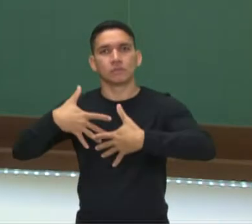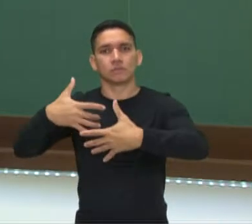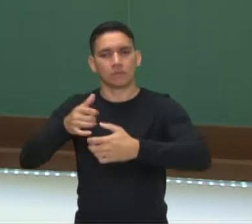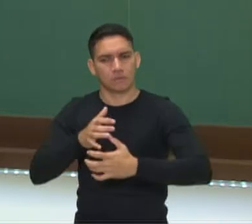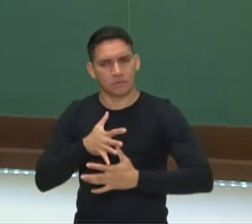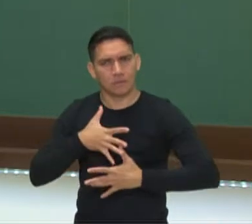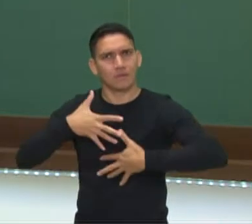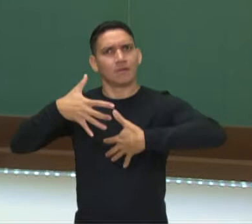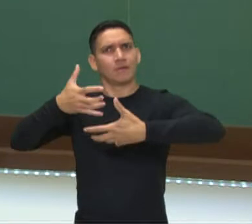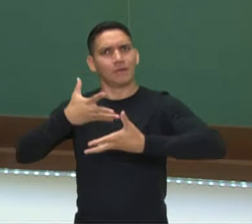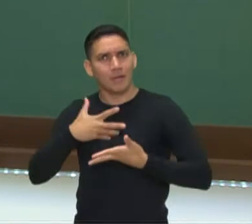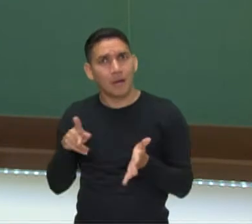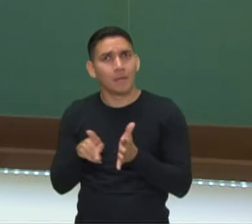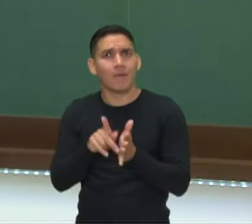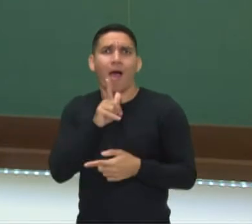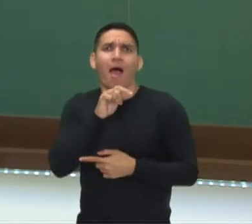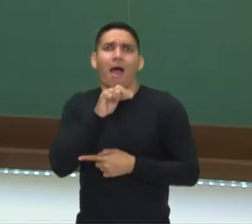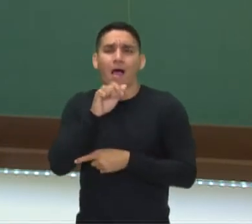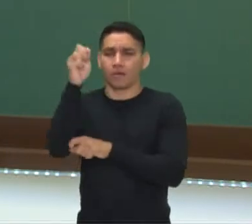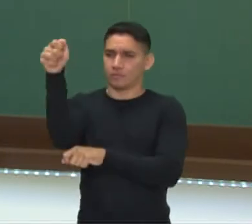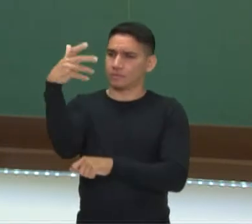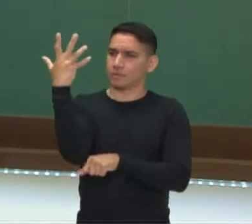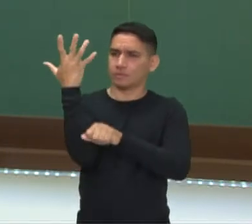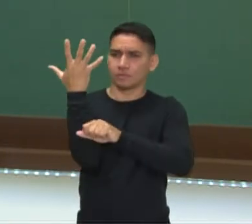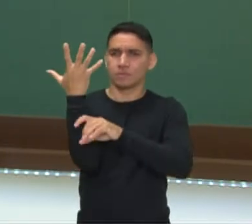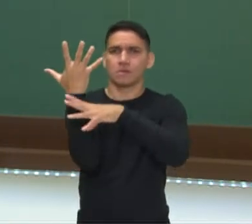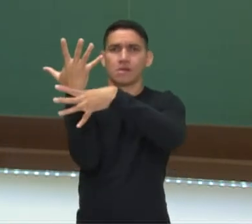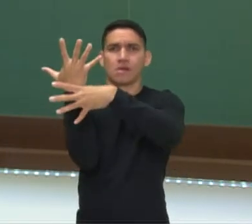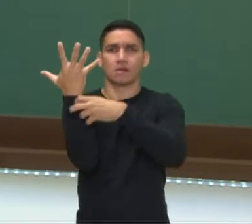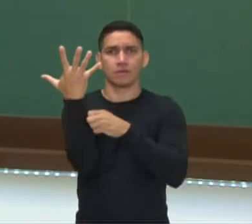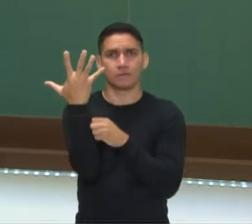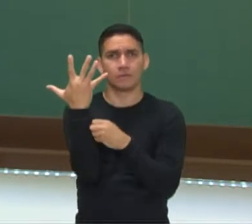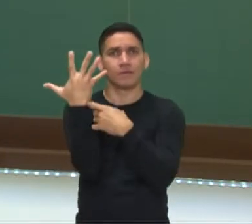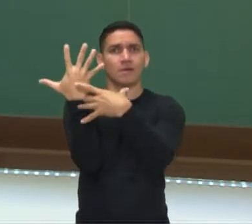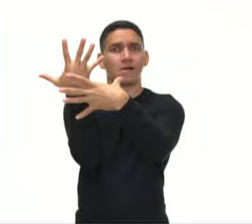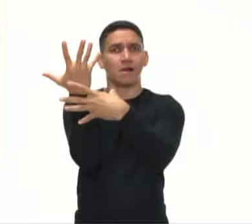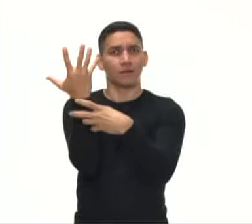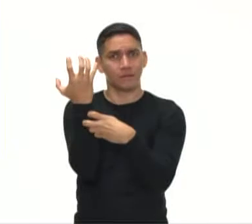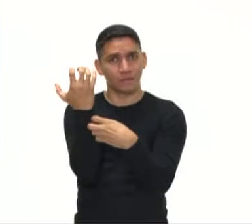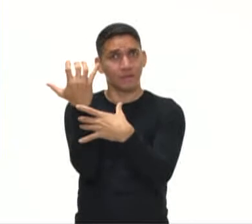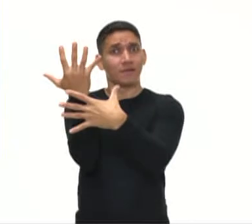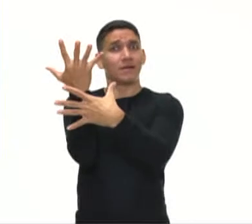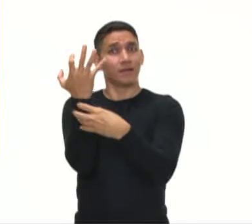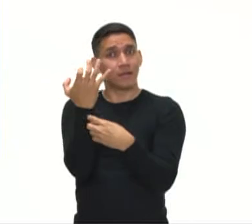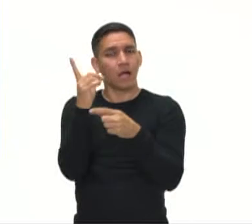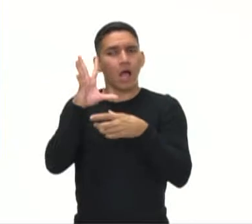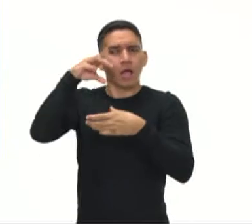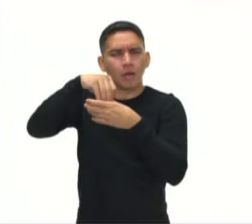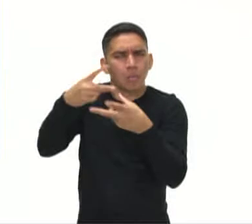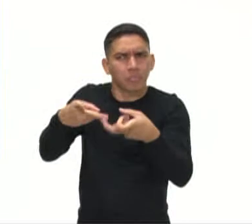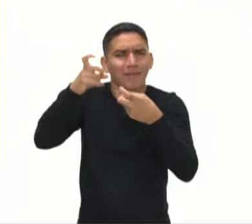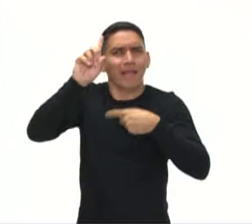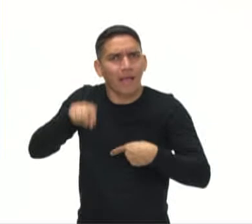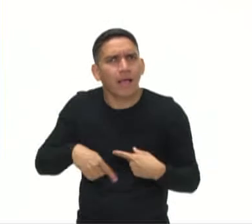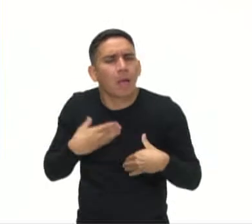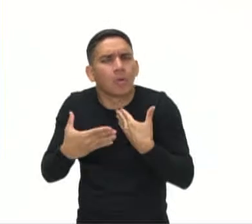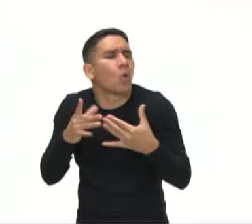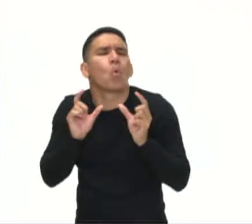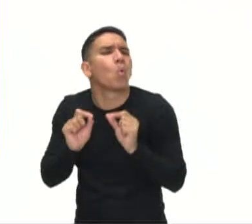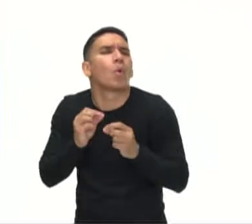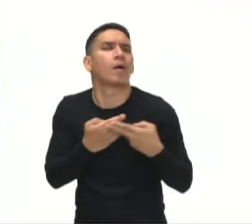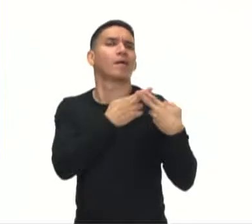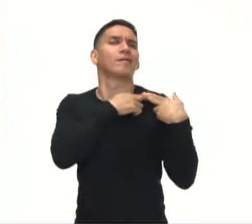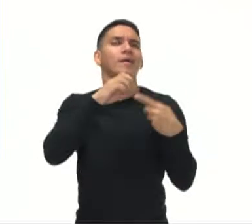transpiração, liberam a água para o ambiente. E quem está presente nesse processo são os estômatos. Quando eles